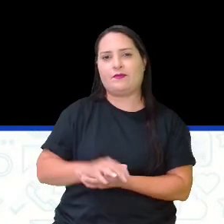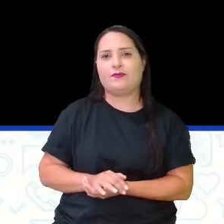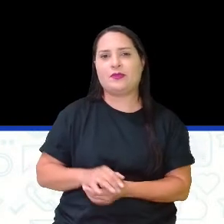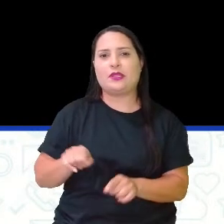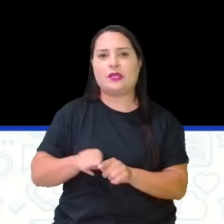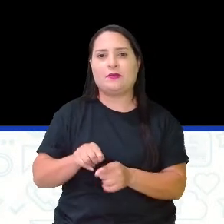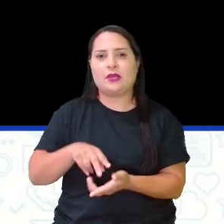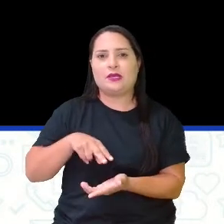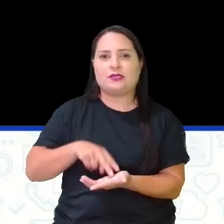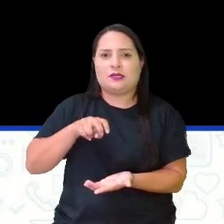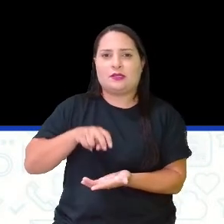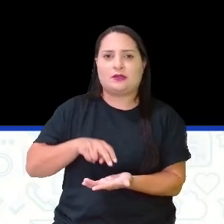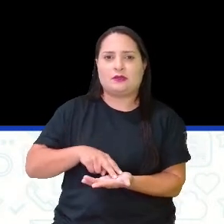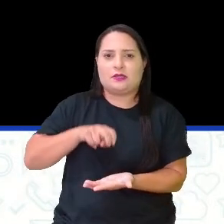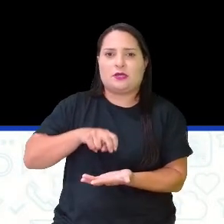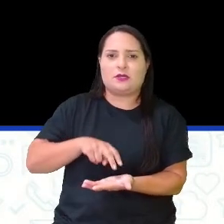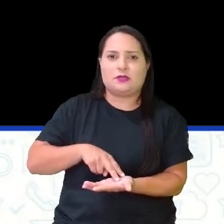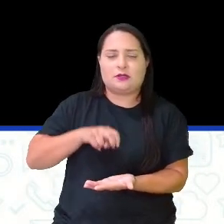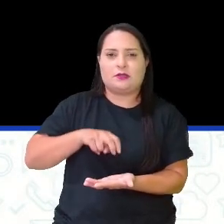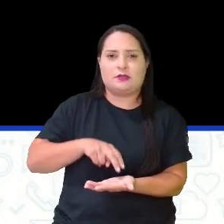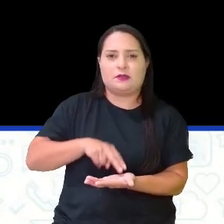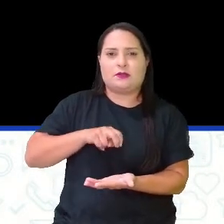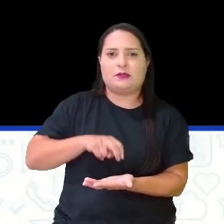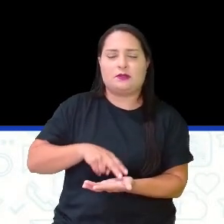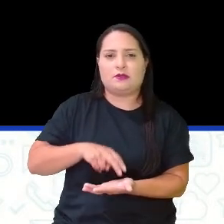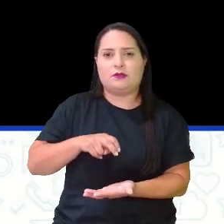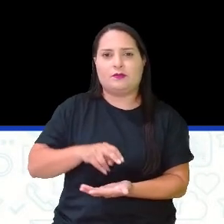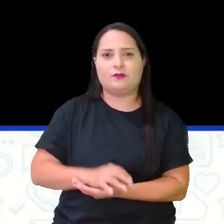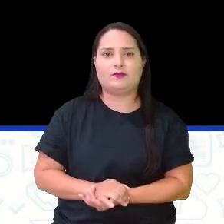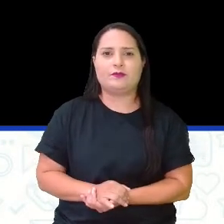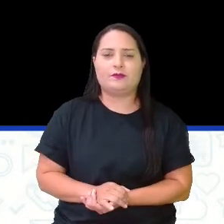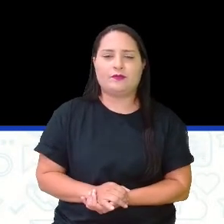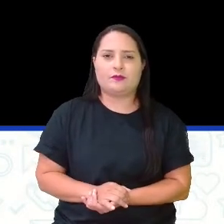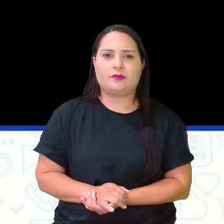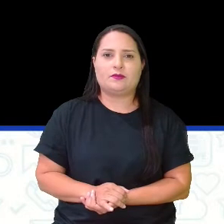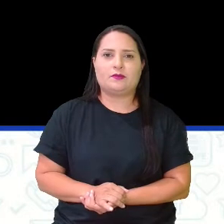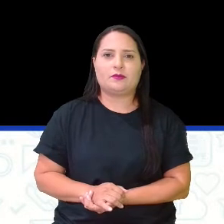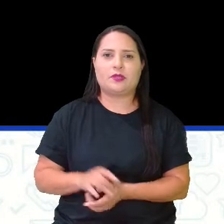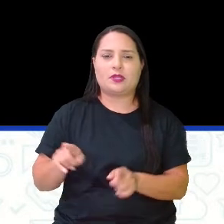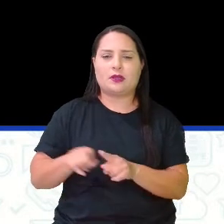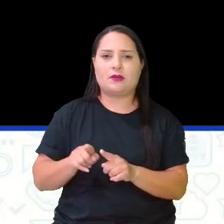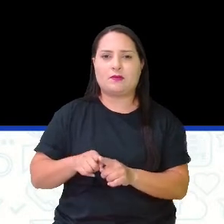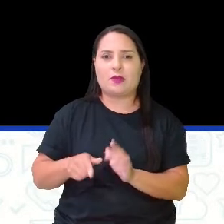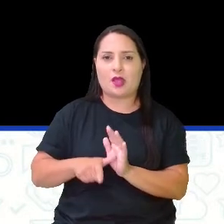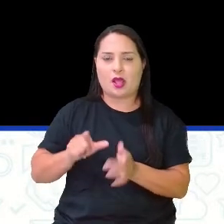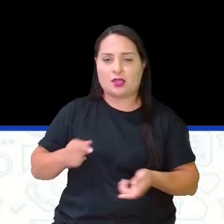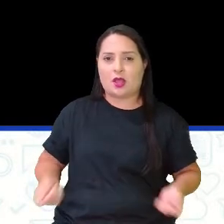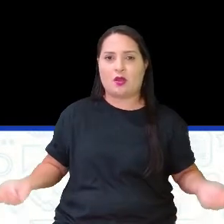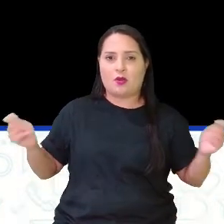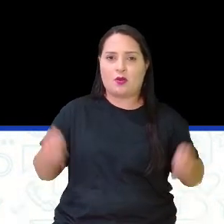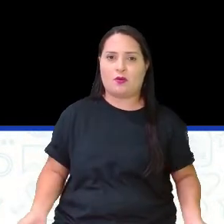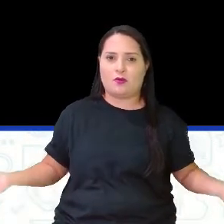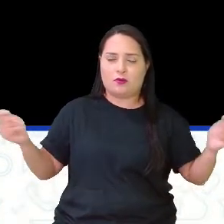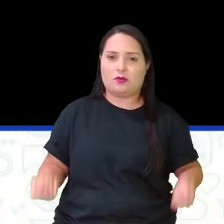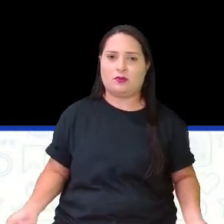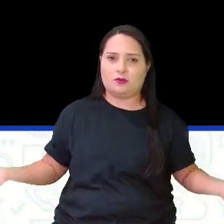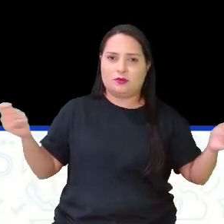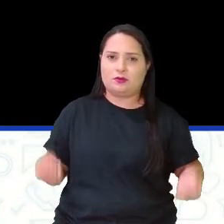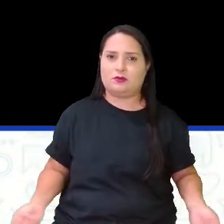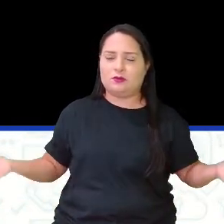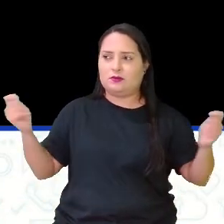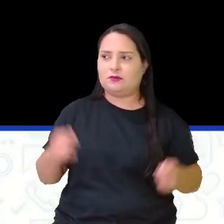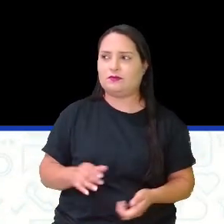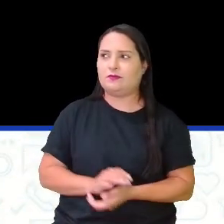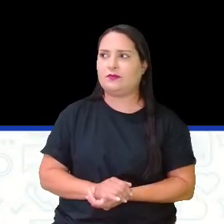saltitos, saltinhos pequenos, de preparação para a corda e uma escada de agilidade